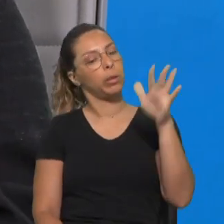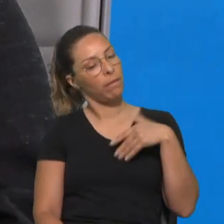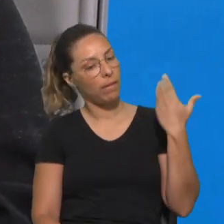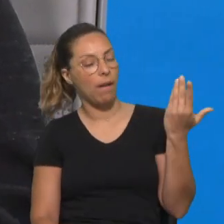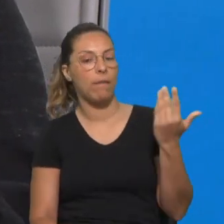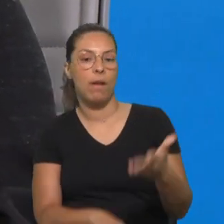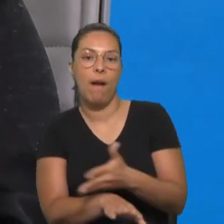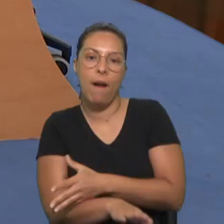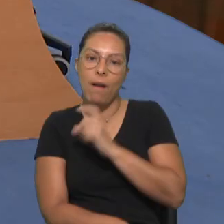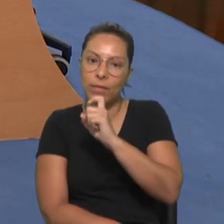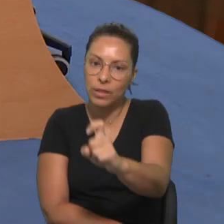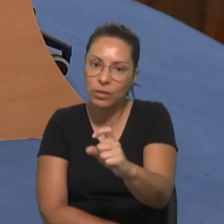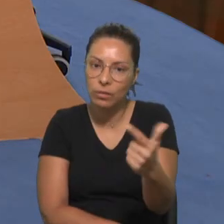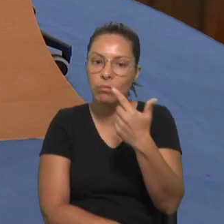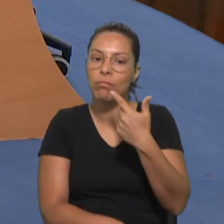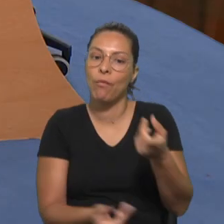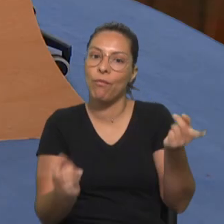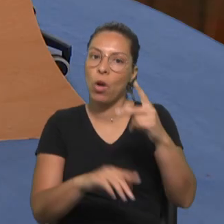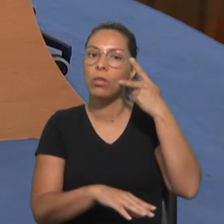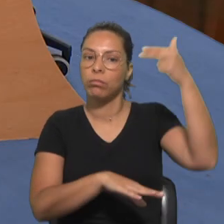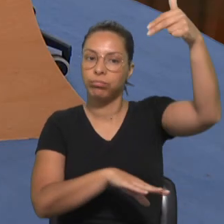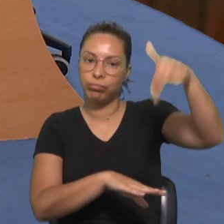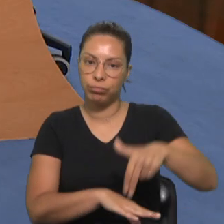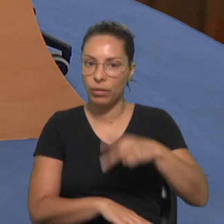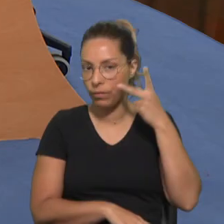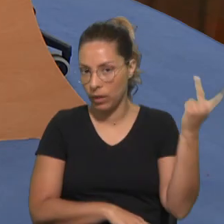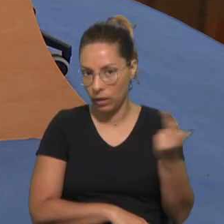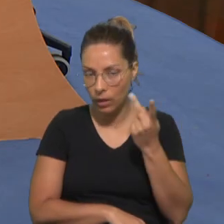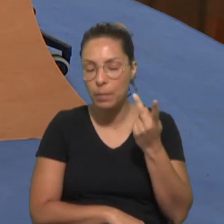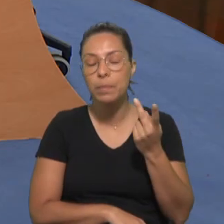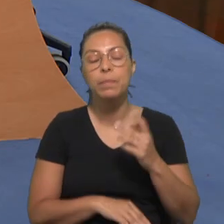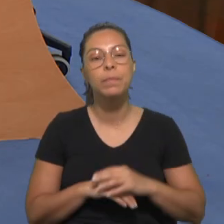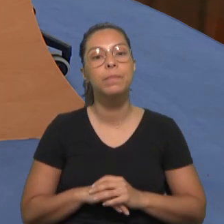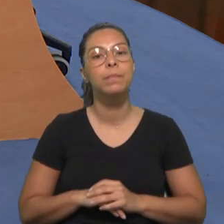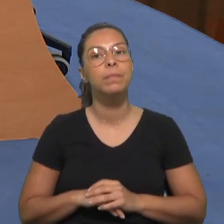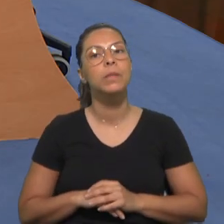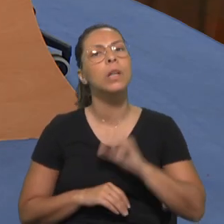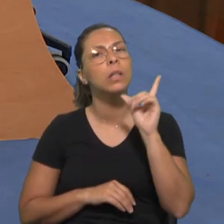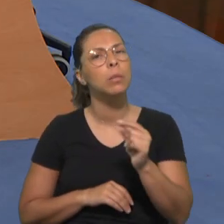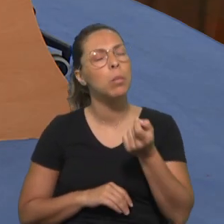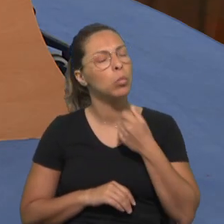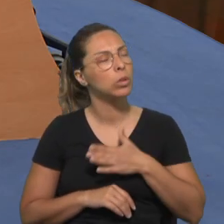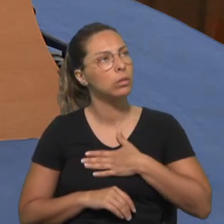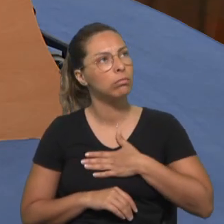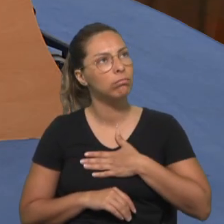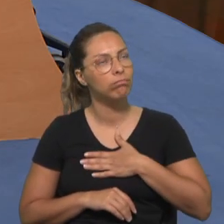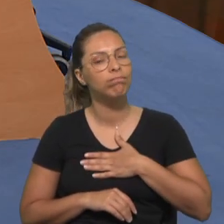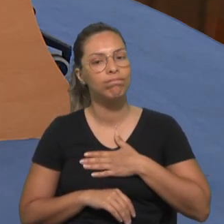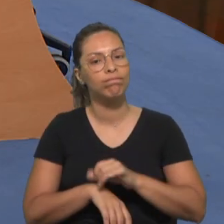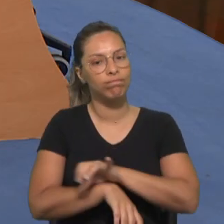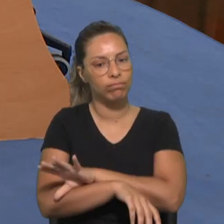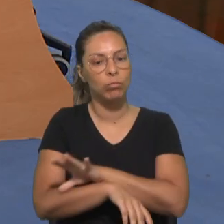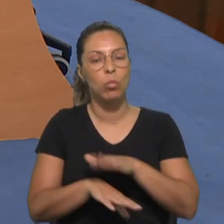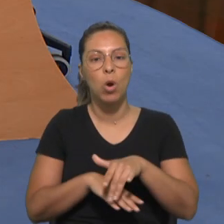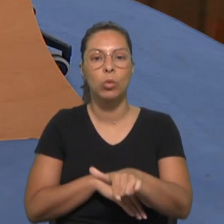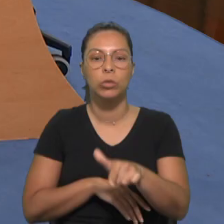o pré-anúncio da ressurreição que aconteceu logo ali, já estava a acontecer. Toca-me também muito a ternura e o afeto